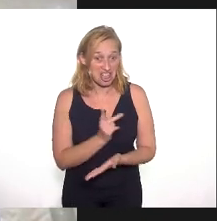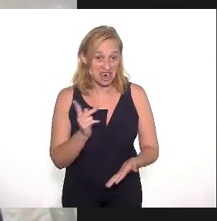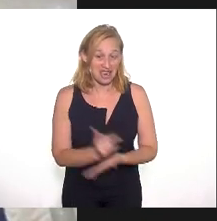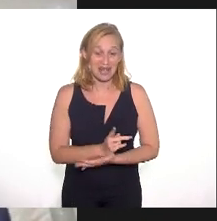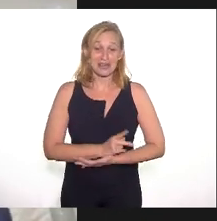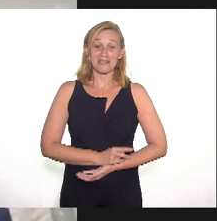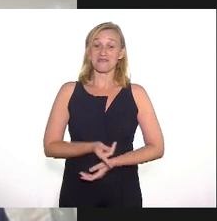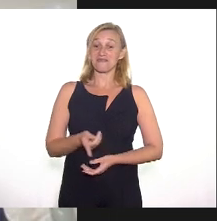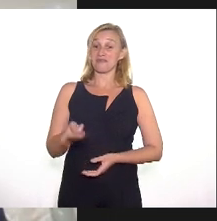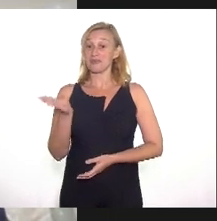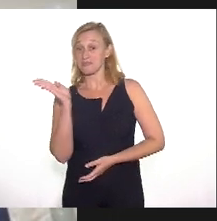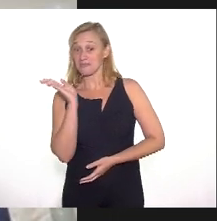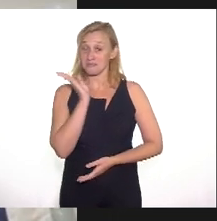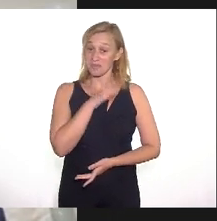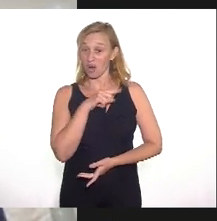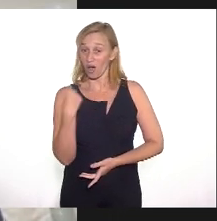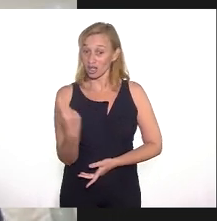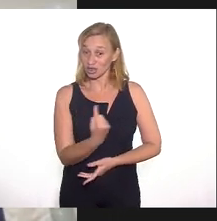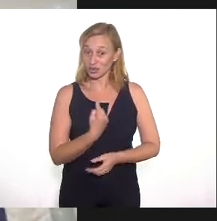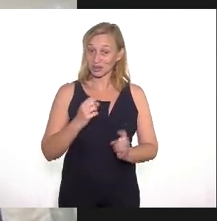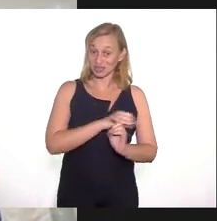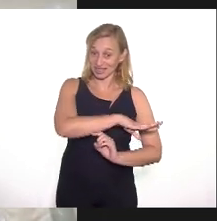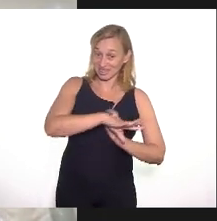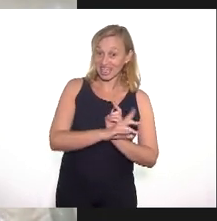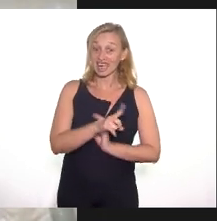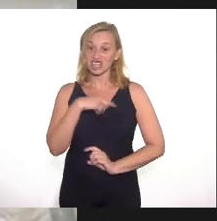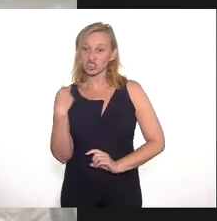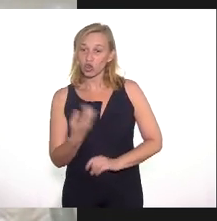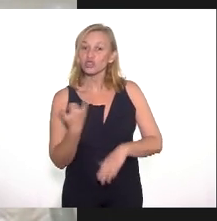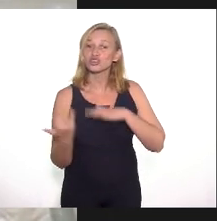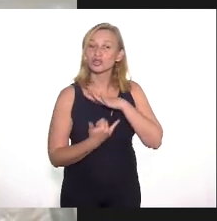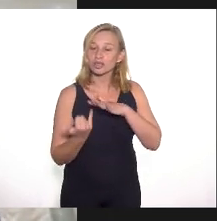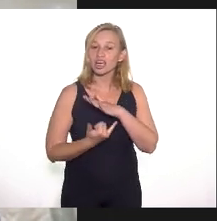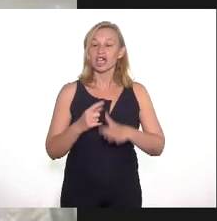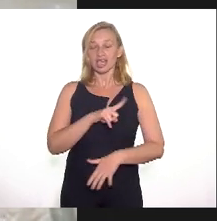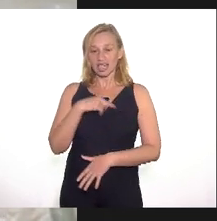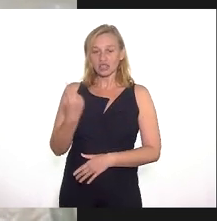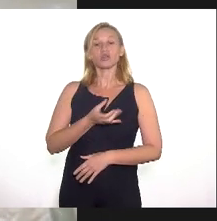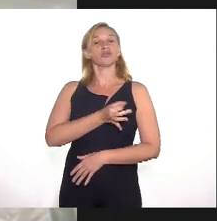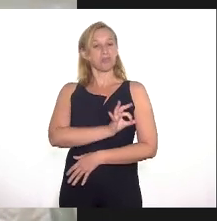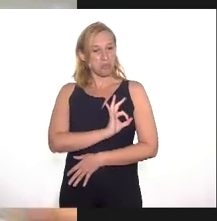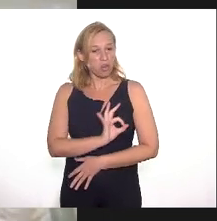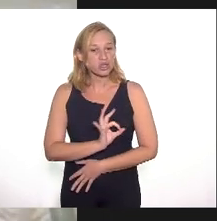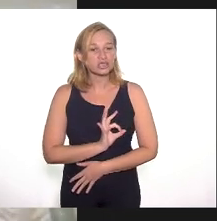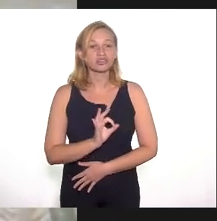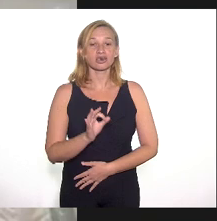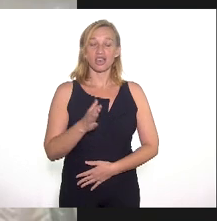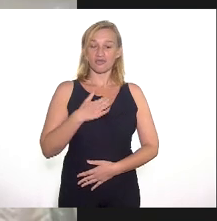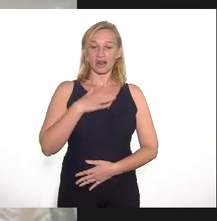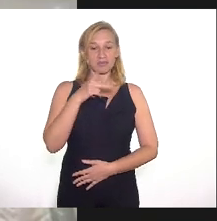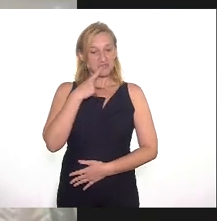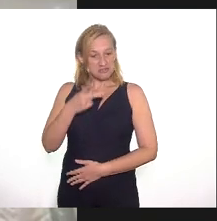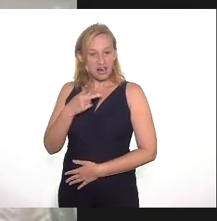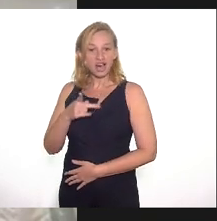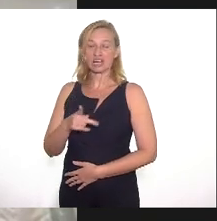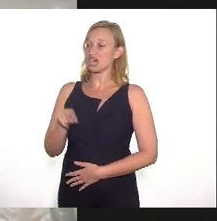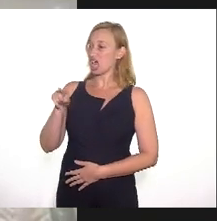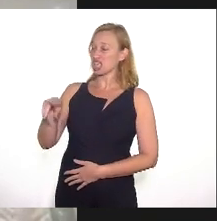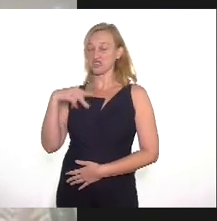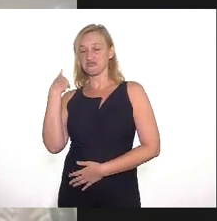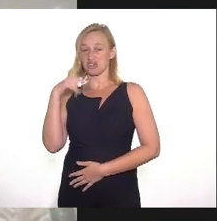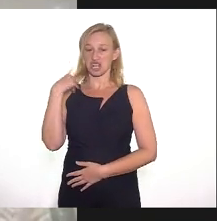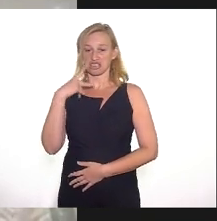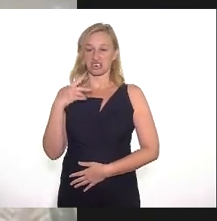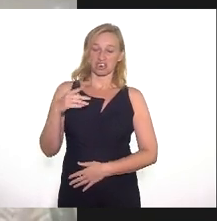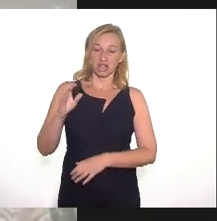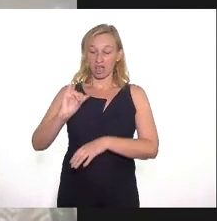odienta, faça mal à nossa sociedade, às nossas instituições e às nossas polícias. Fica aqui o meu repúdio a essa vereadora da